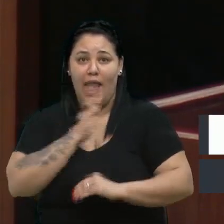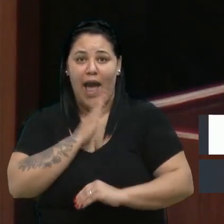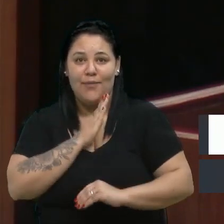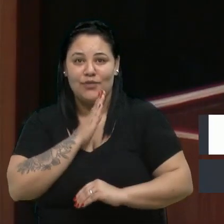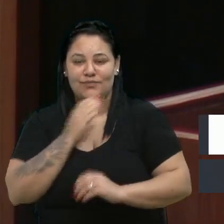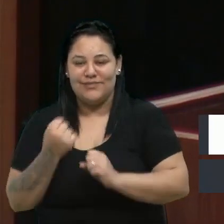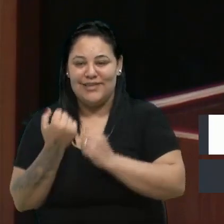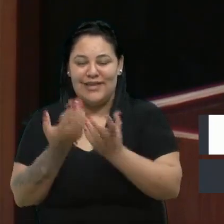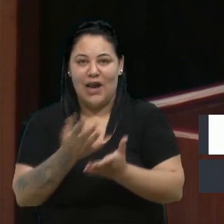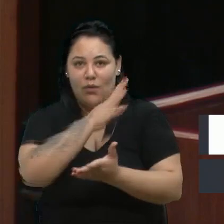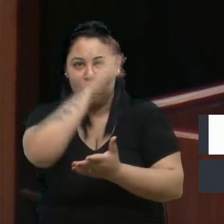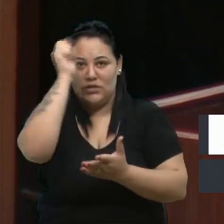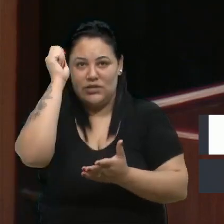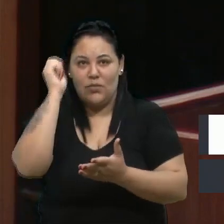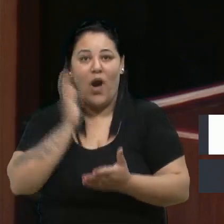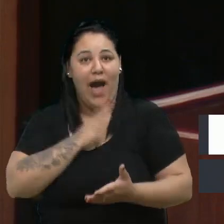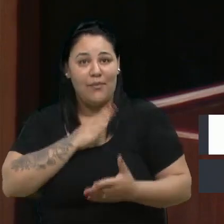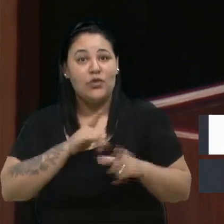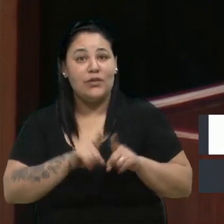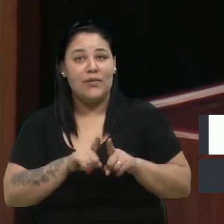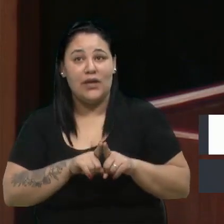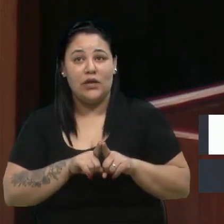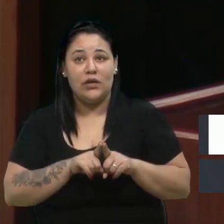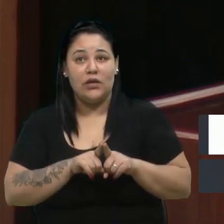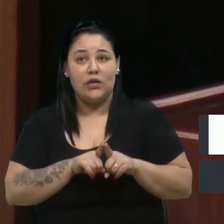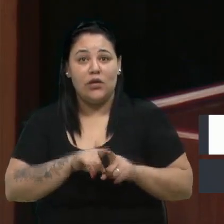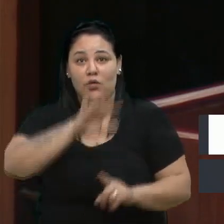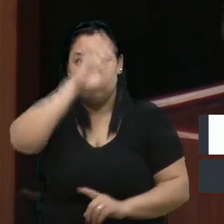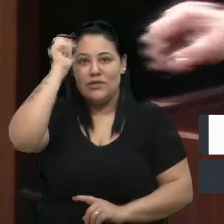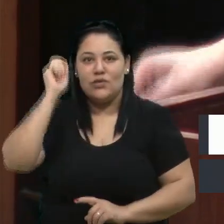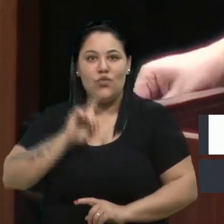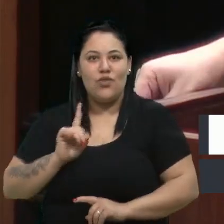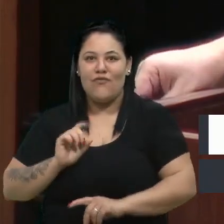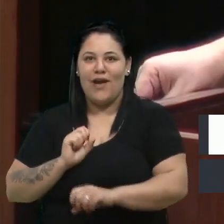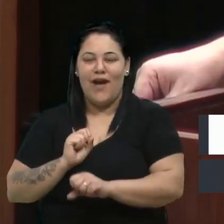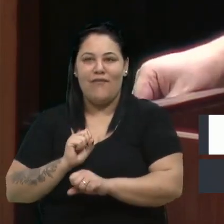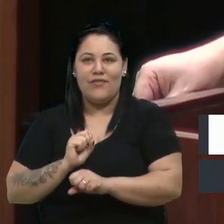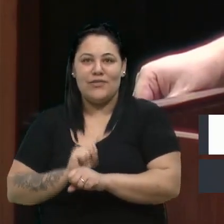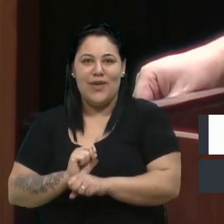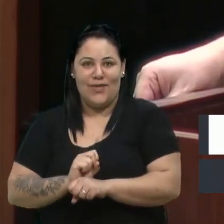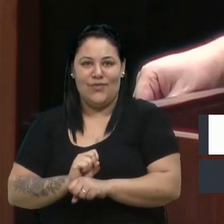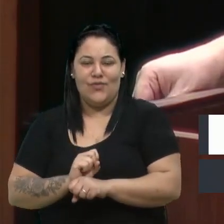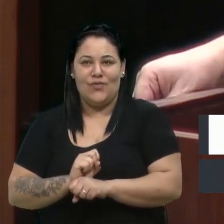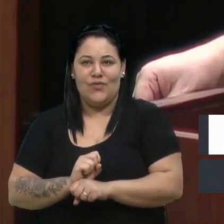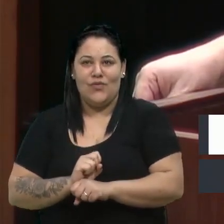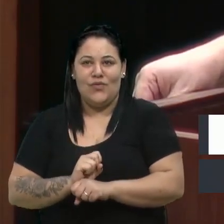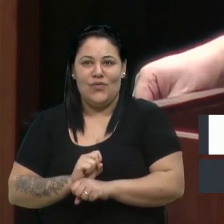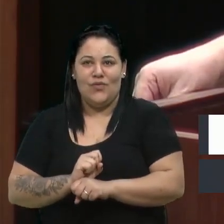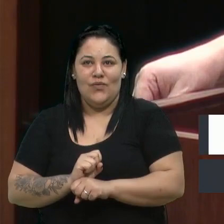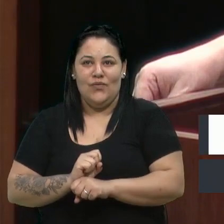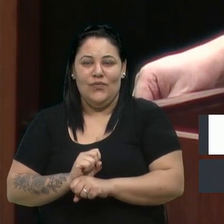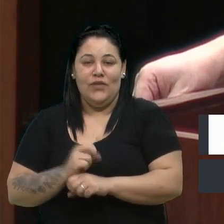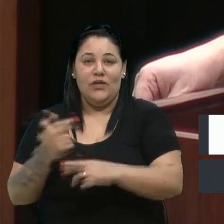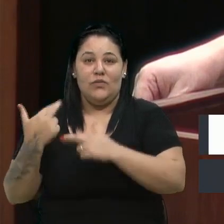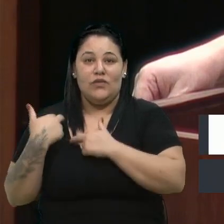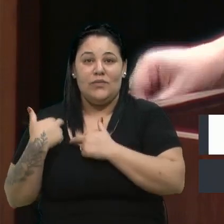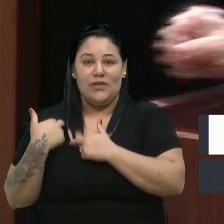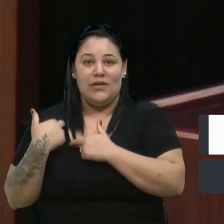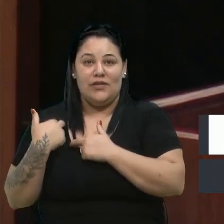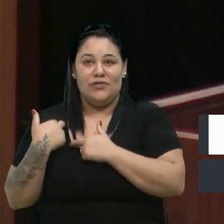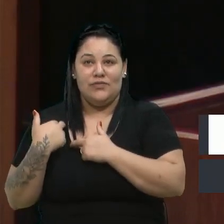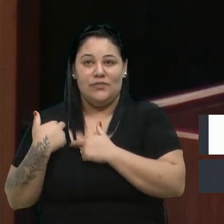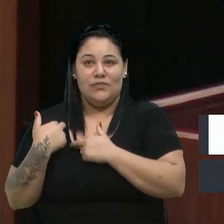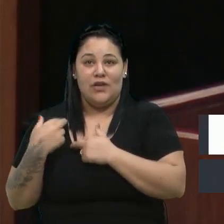para o município o quanto antes. E o município não ficaria com a carga da construção da nova escola. Nós teríamos